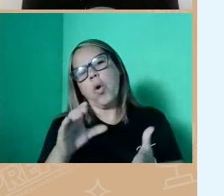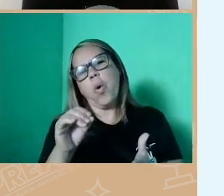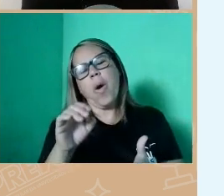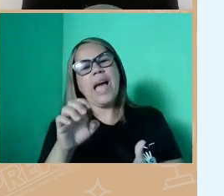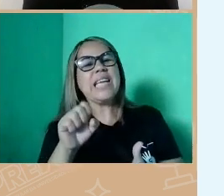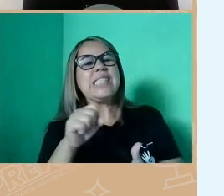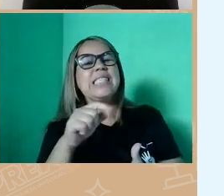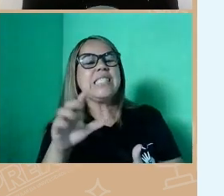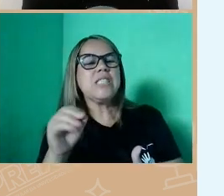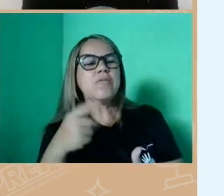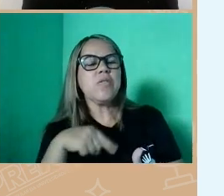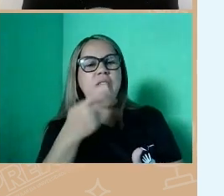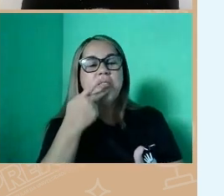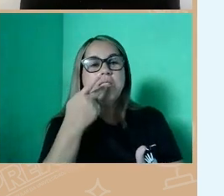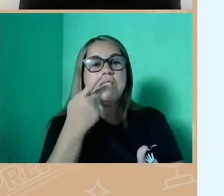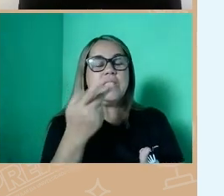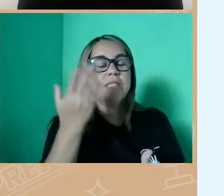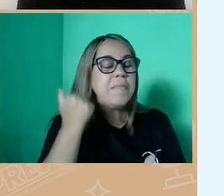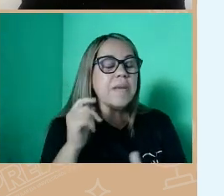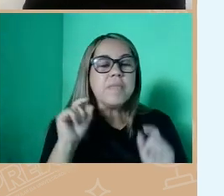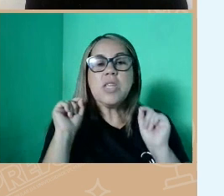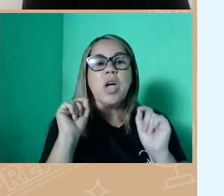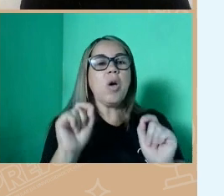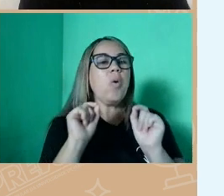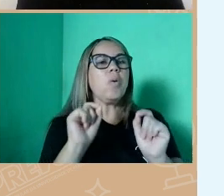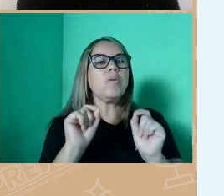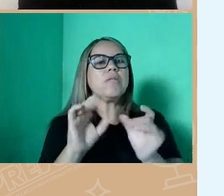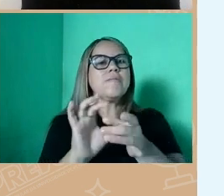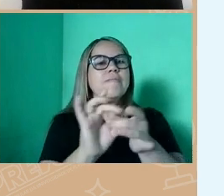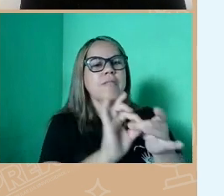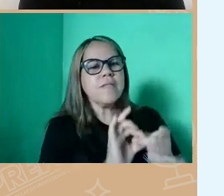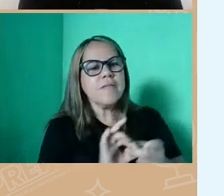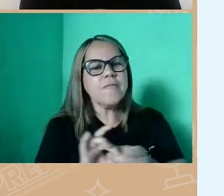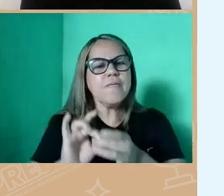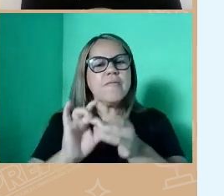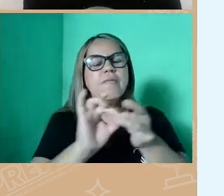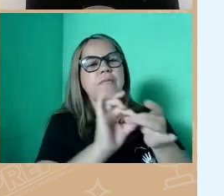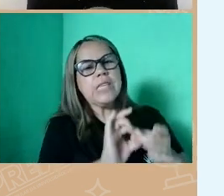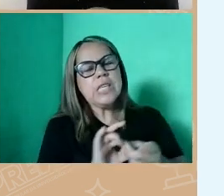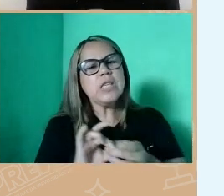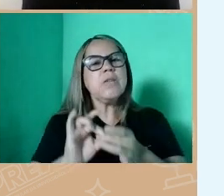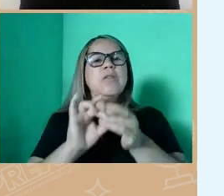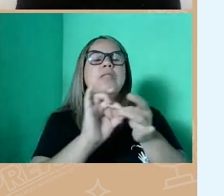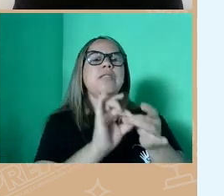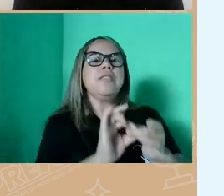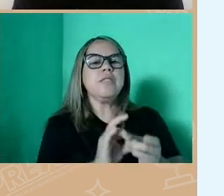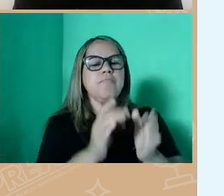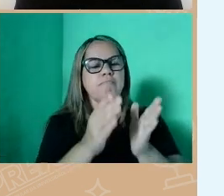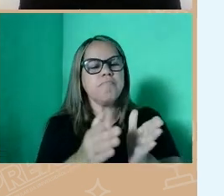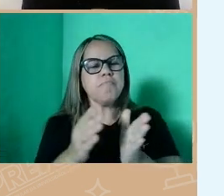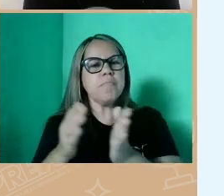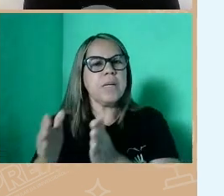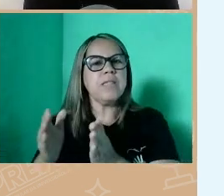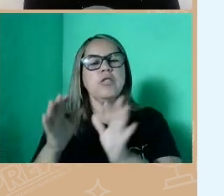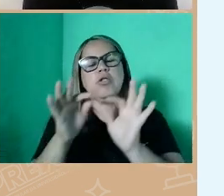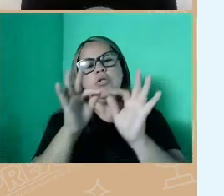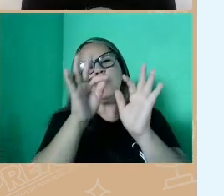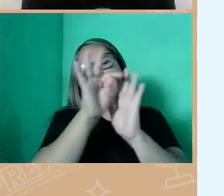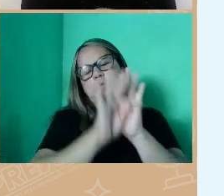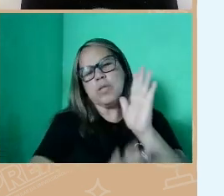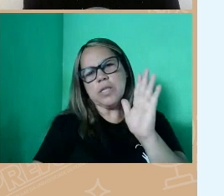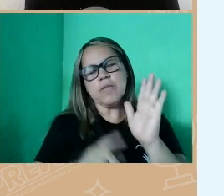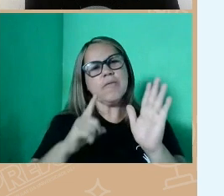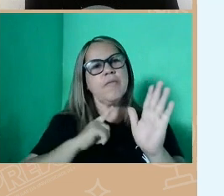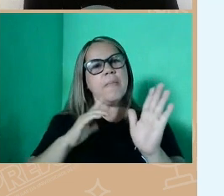é o que vai unir as diversas partes do nosso texto, que vai estabelecer sentido de acordo